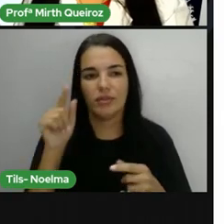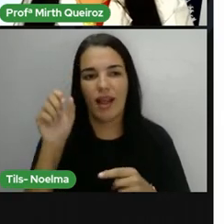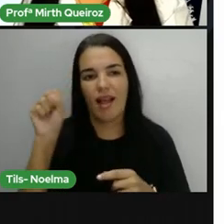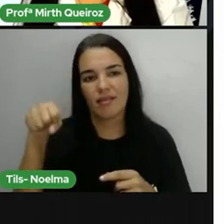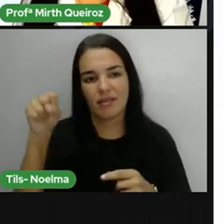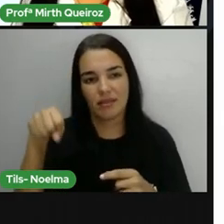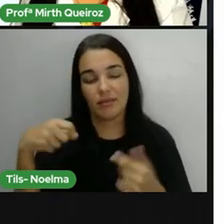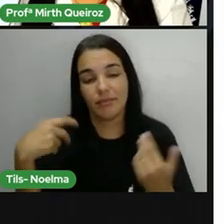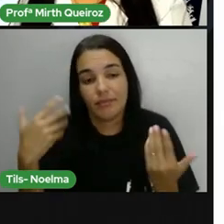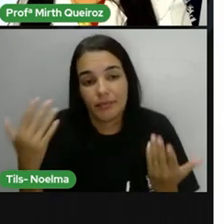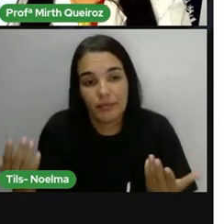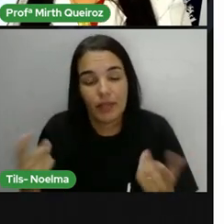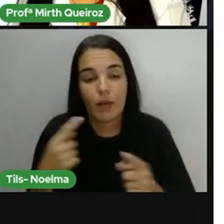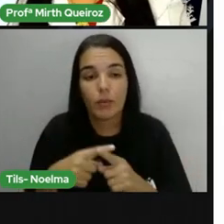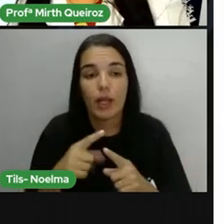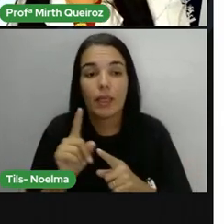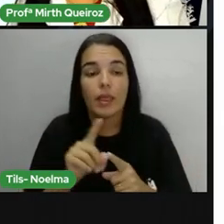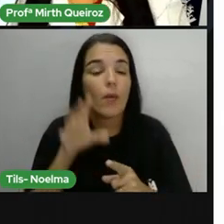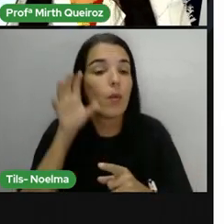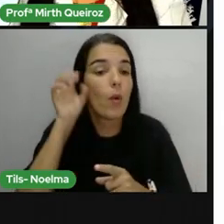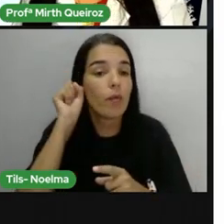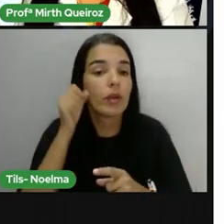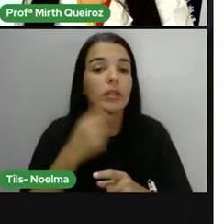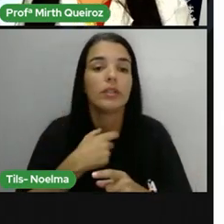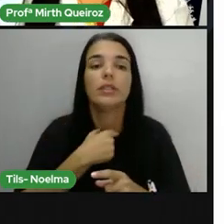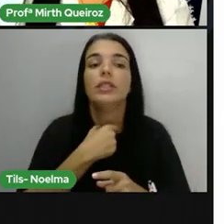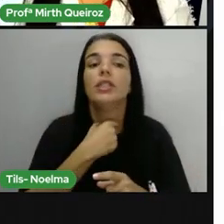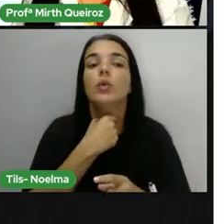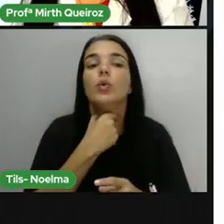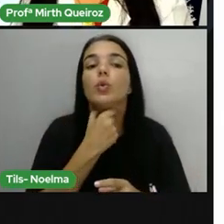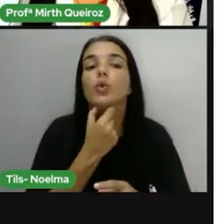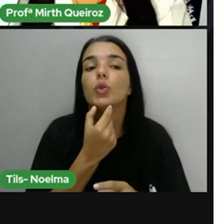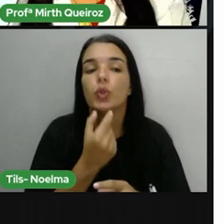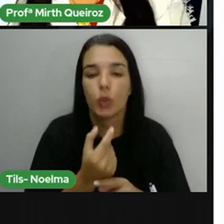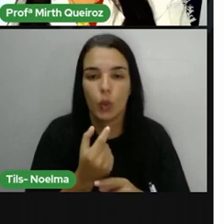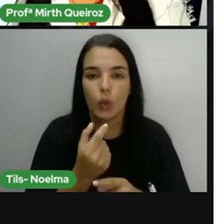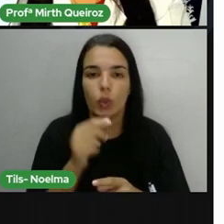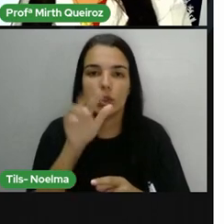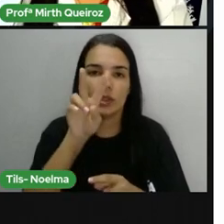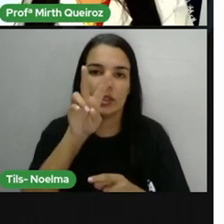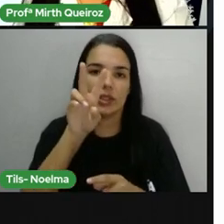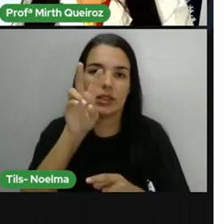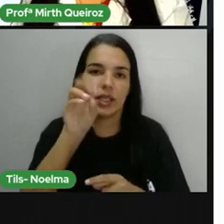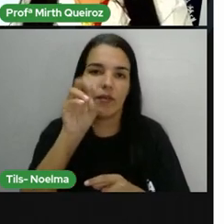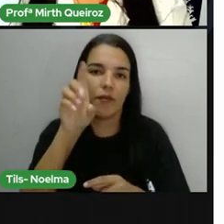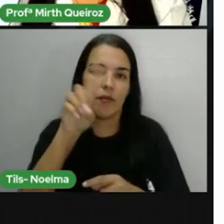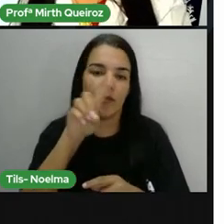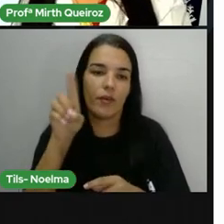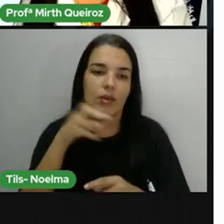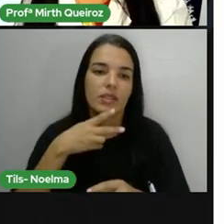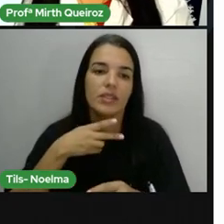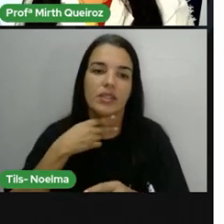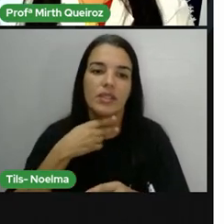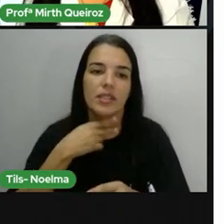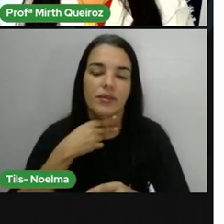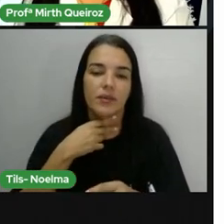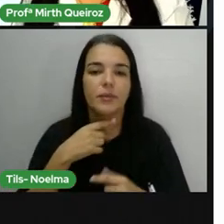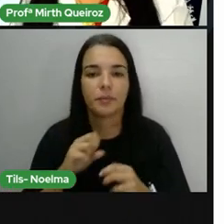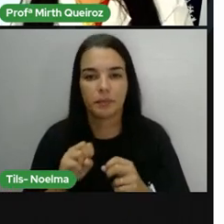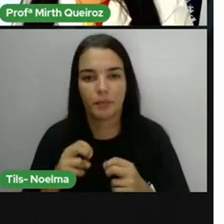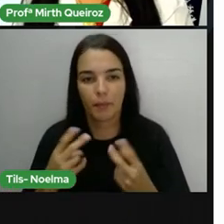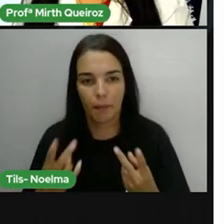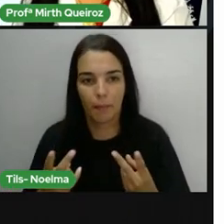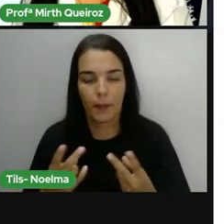gente sabe como falar, porque por causa da sua escrita, a presença ou não